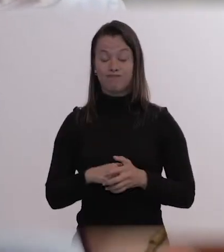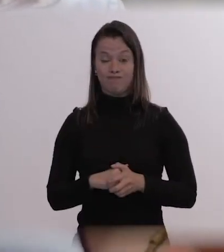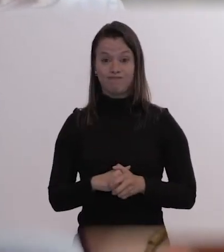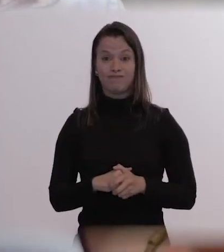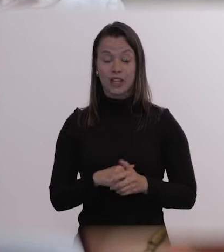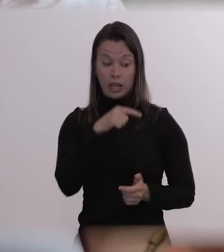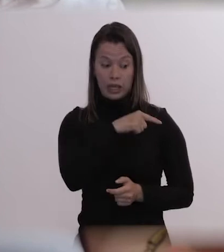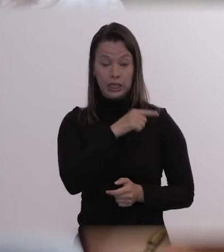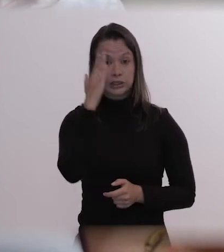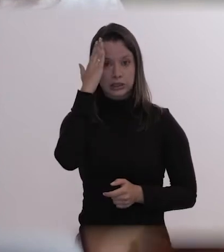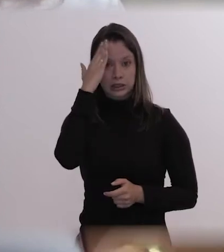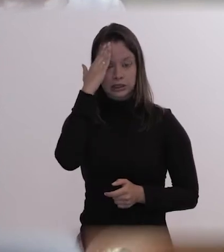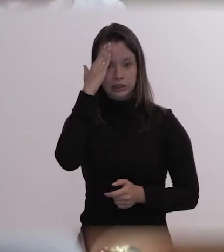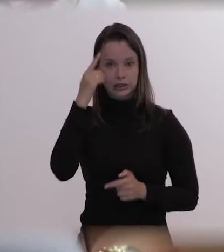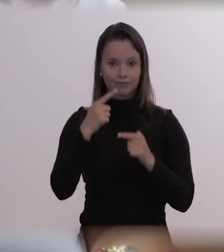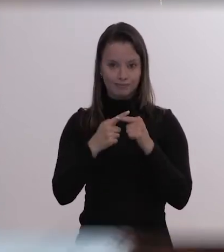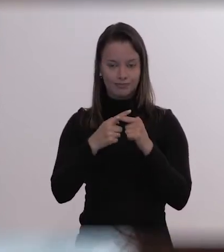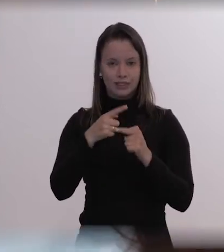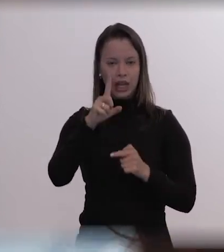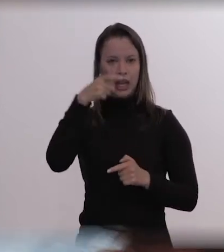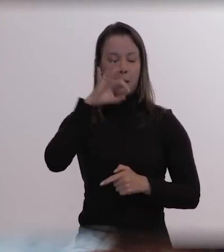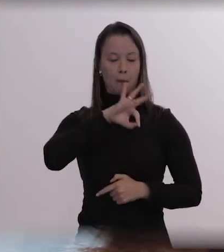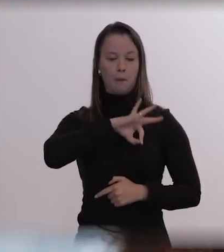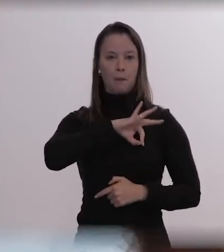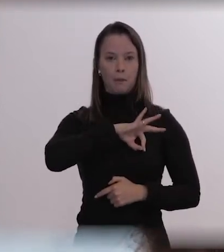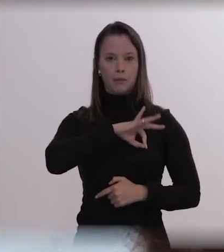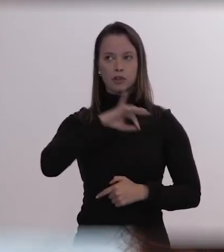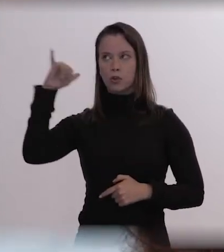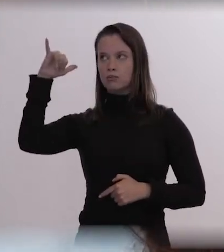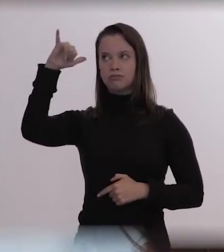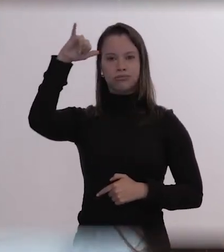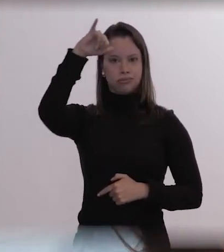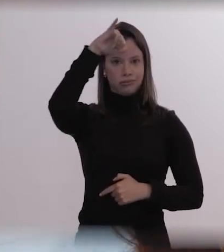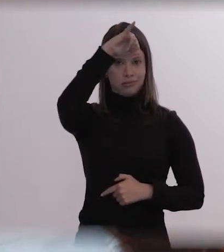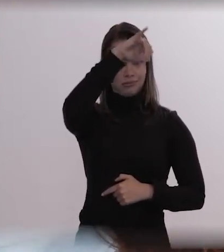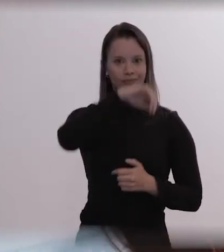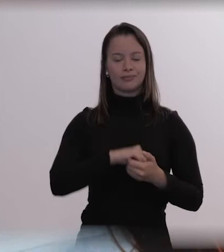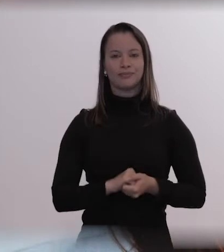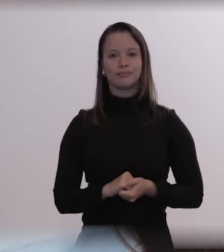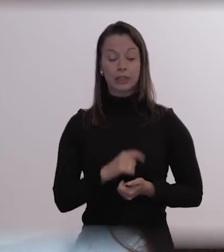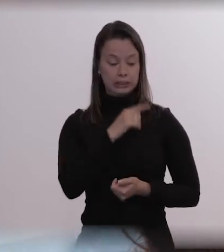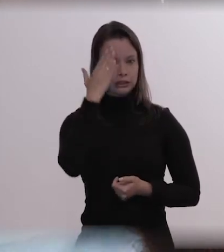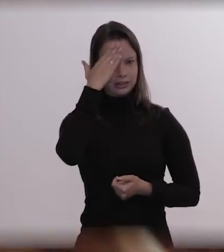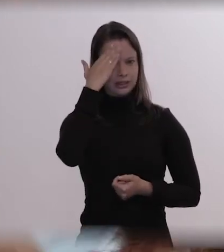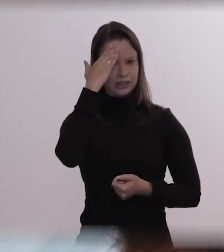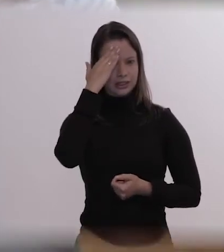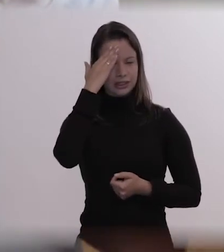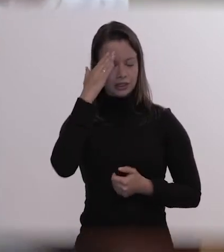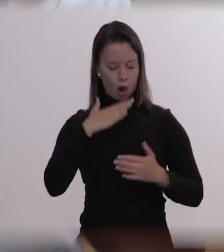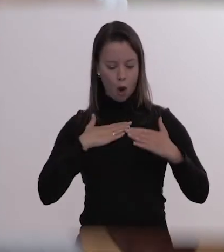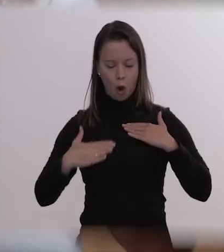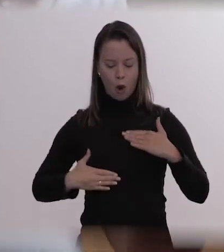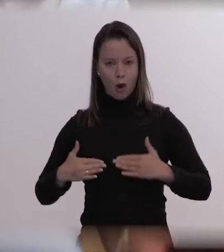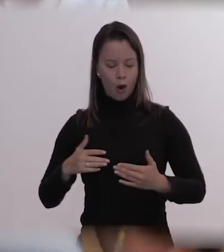é um ex-polícia da aeronáutica. Então, assim, ele sabe direitinho